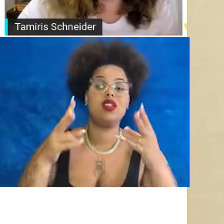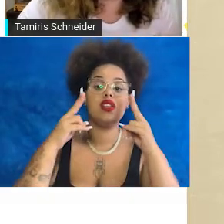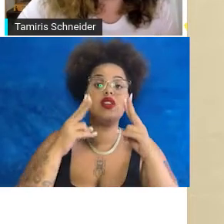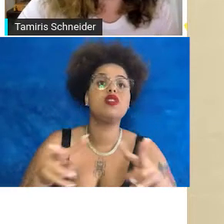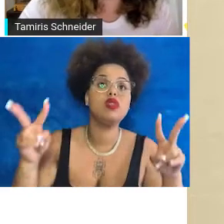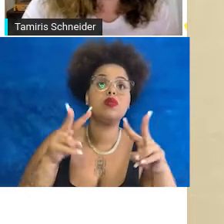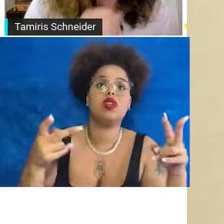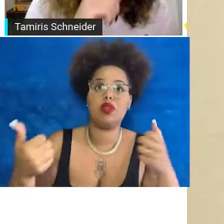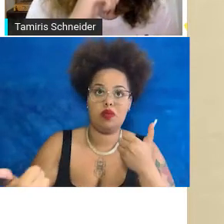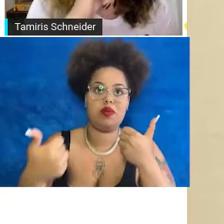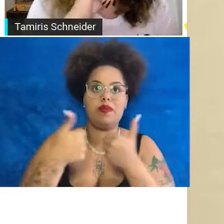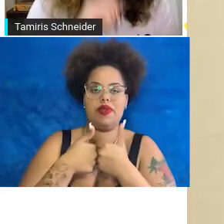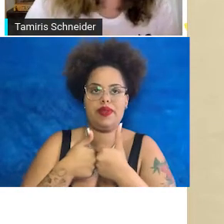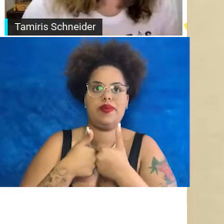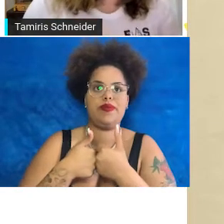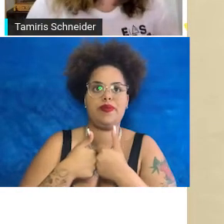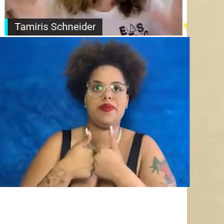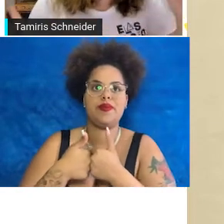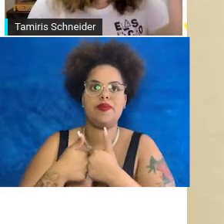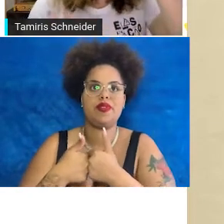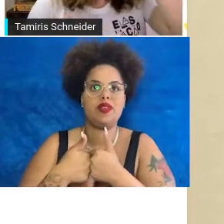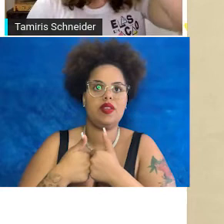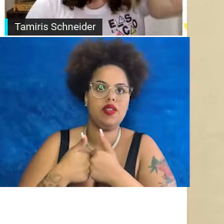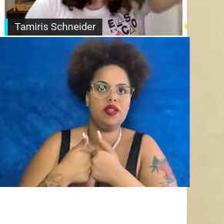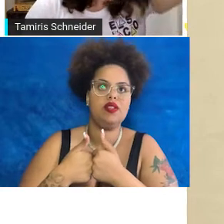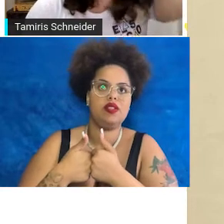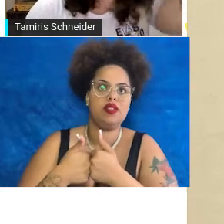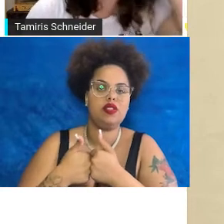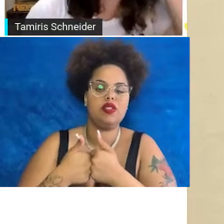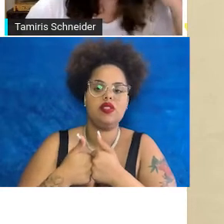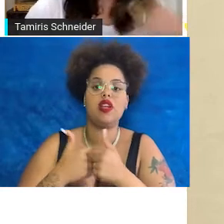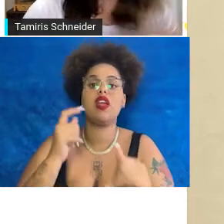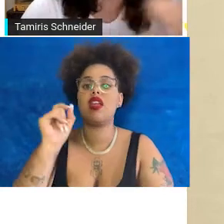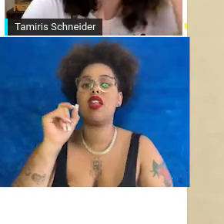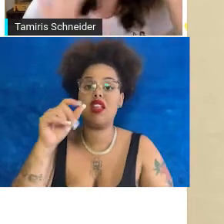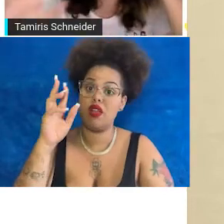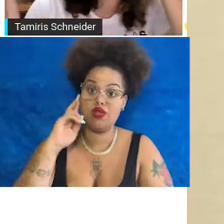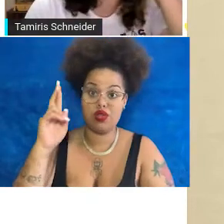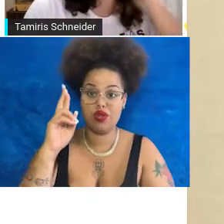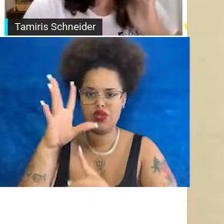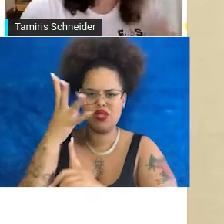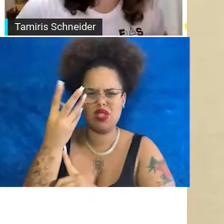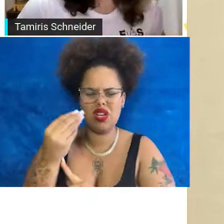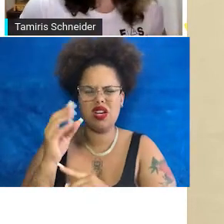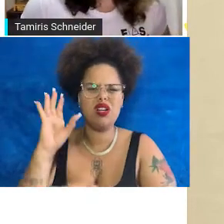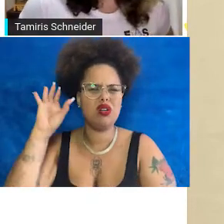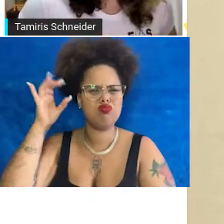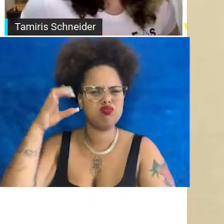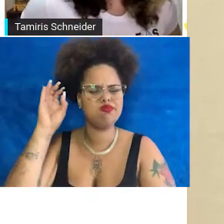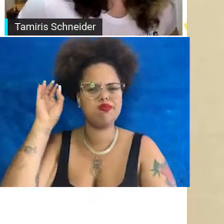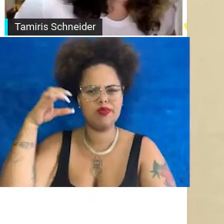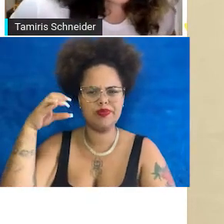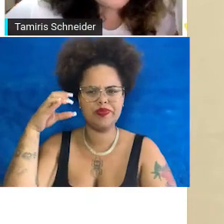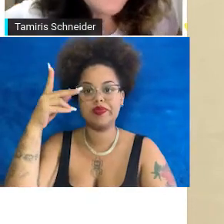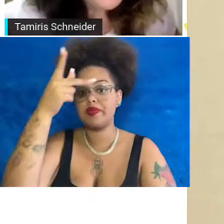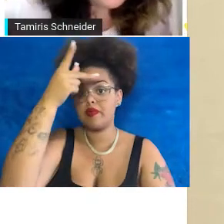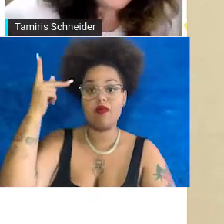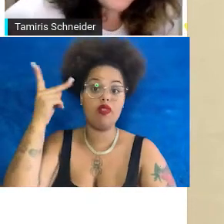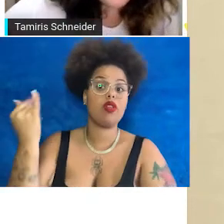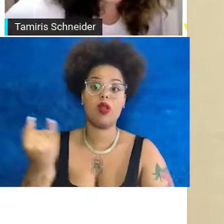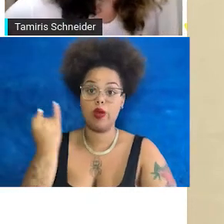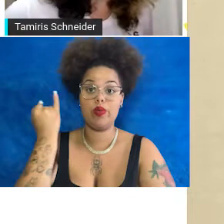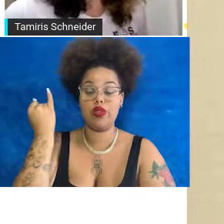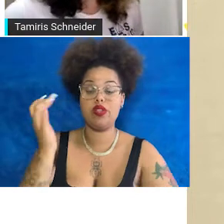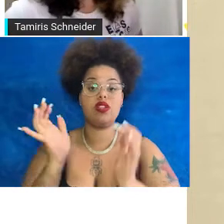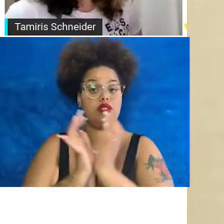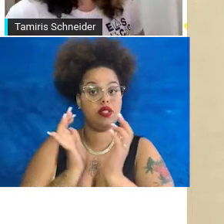para perto. Bom, pensado nisso, quem é o diretor de arte, esse conceito todo dessa pessoa importantíssima